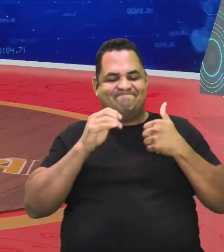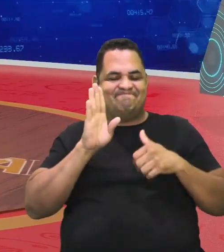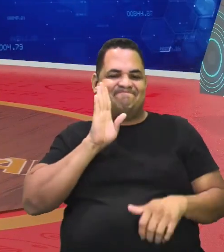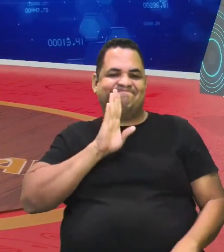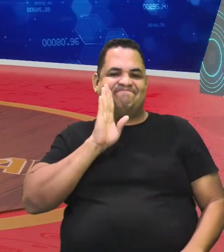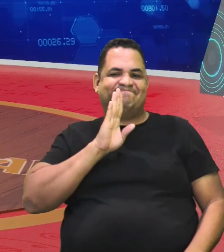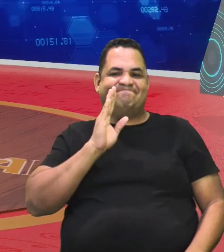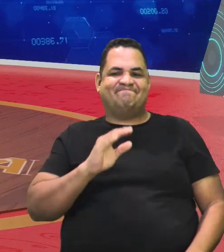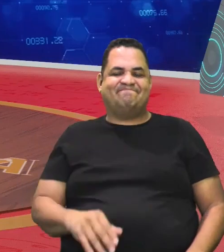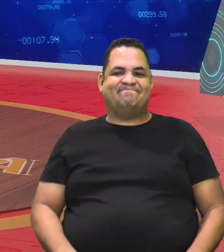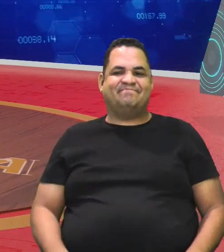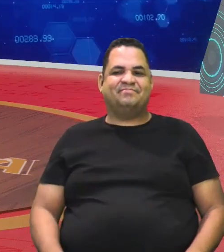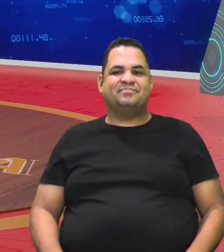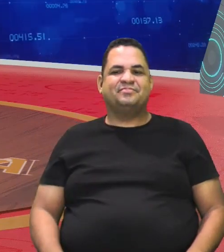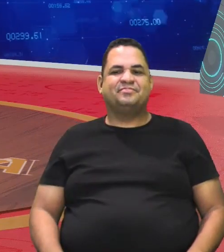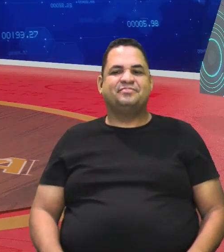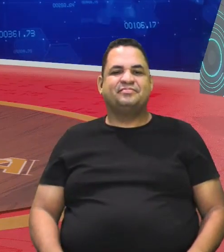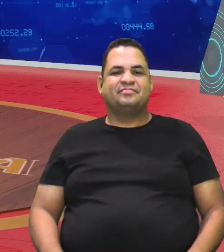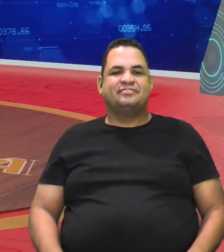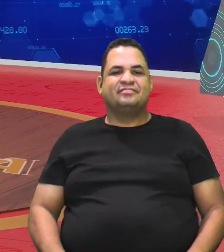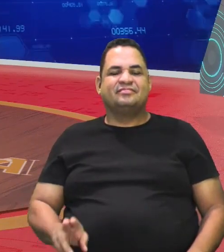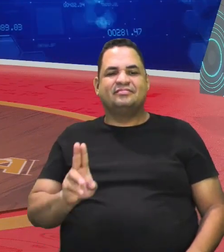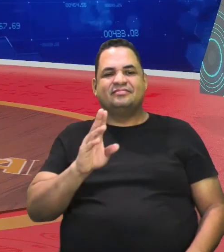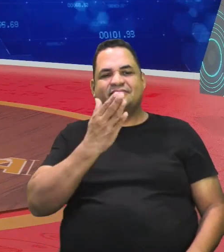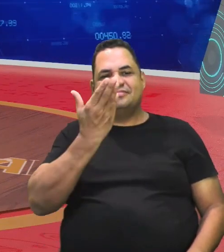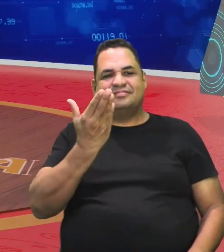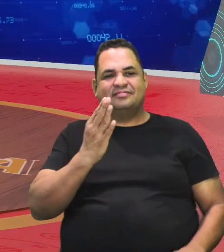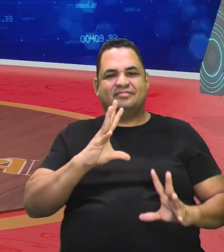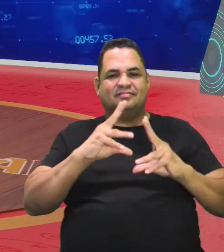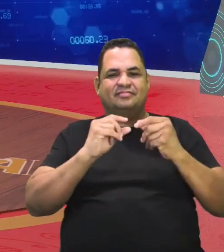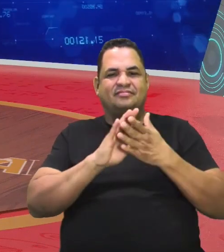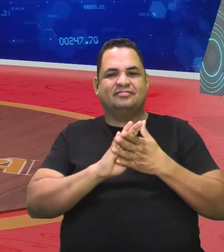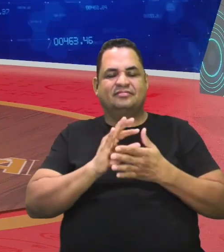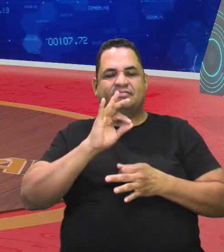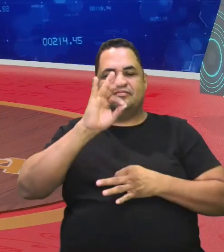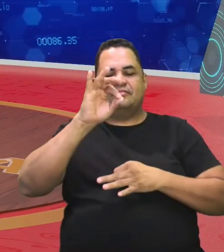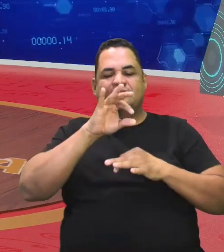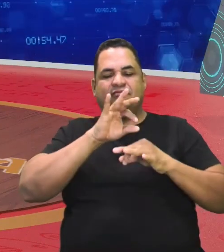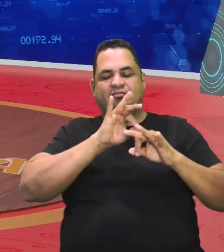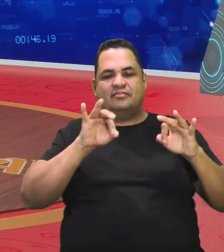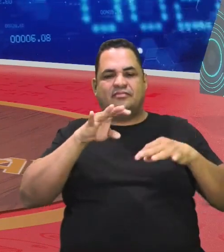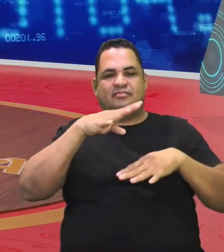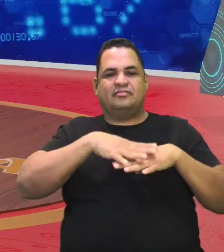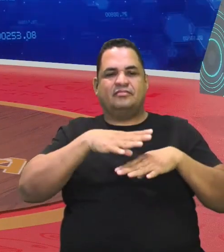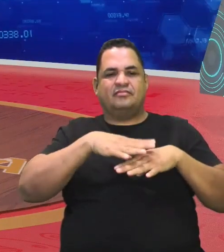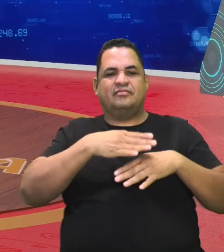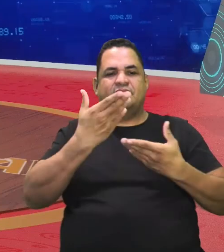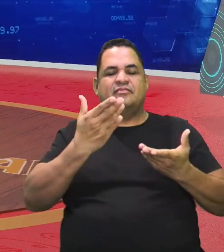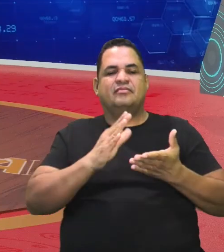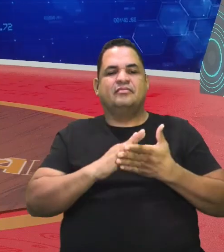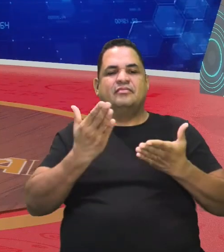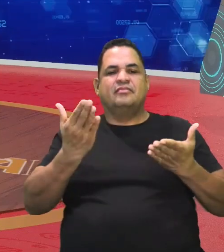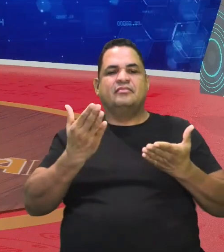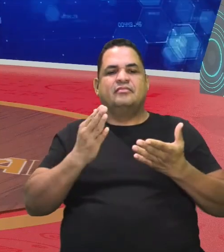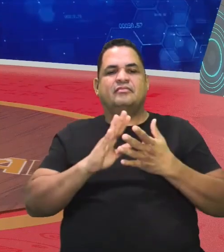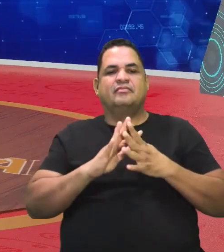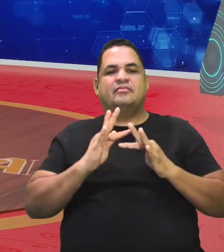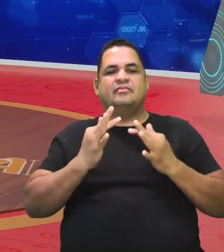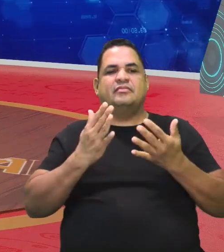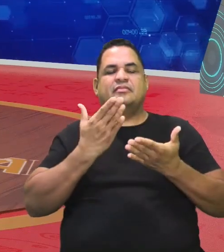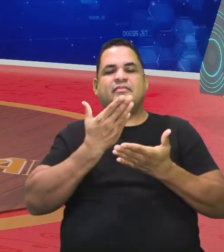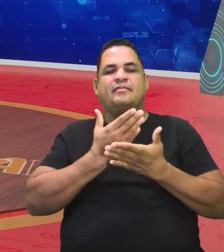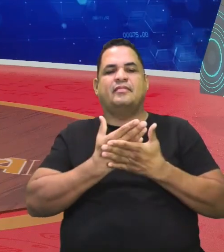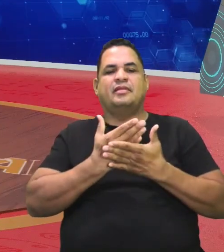legal. a geometria aí, ó. Né? Olha aí, pura e aplicada. Vendo lá, ó, tudo geometria, ó. Né? Olha, Segura. legal demais. Então, assim a gente fica,